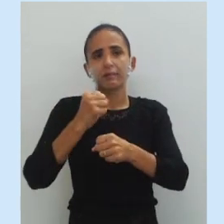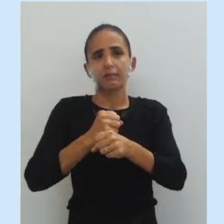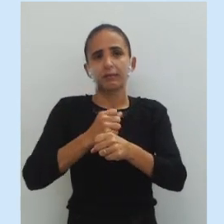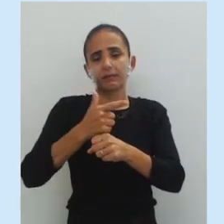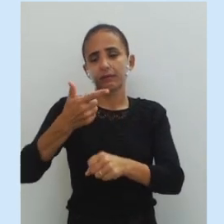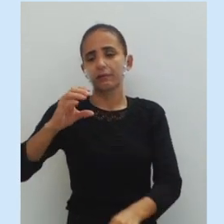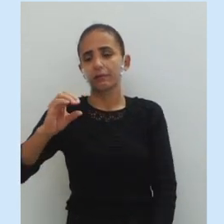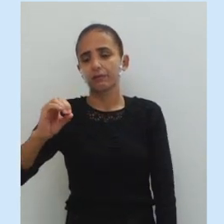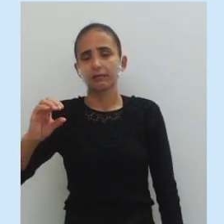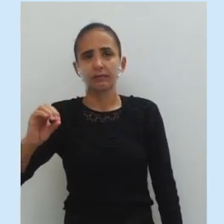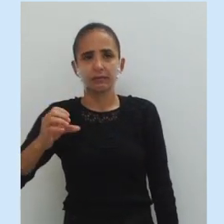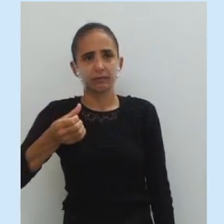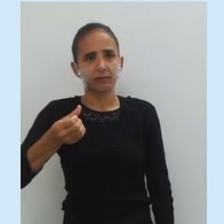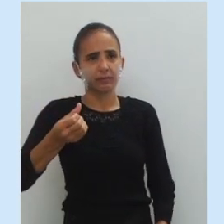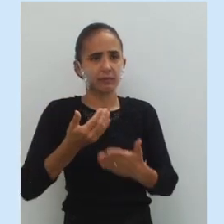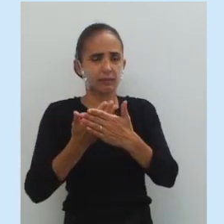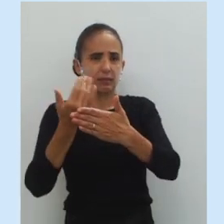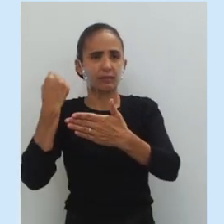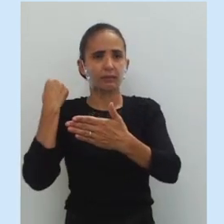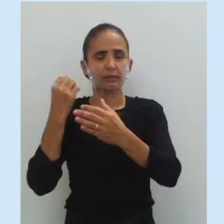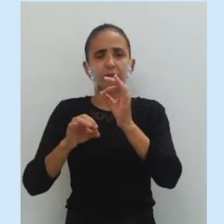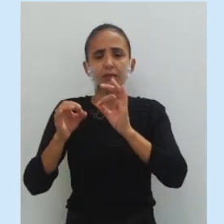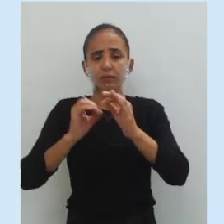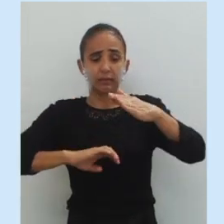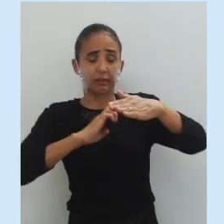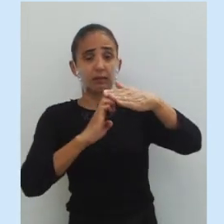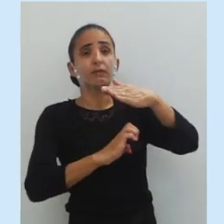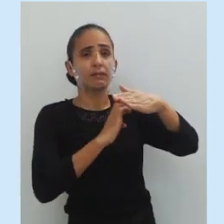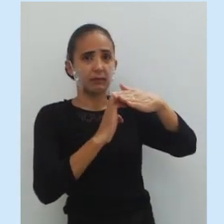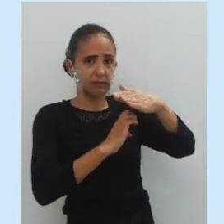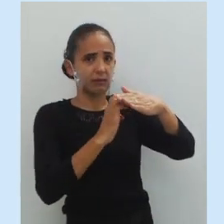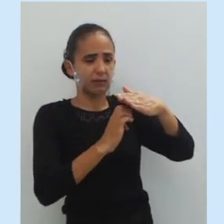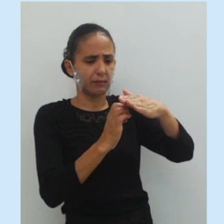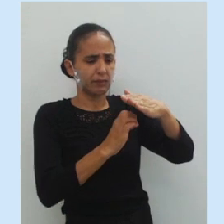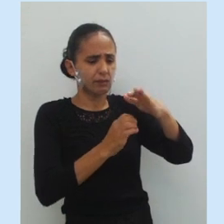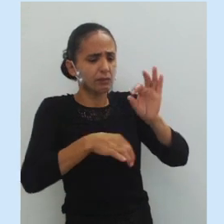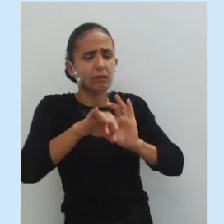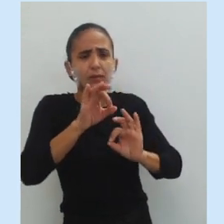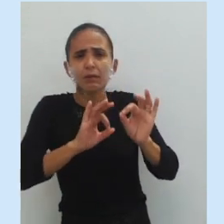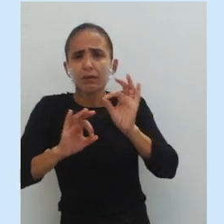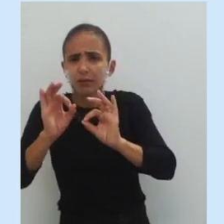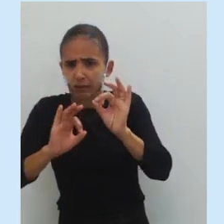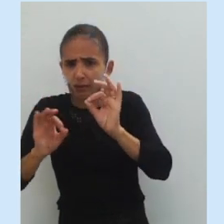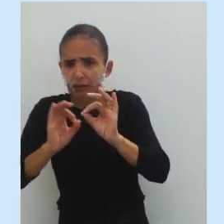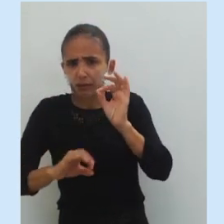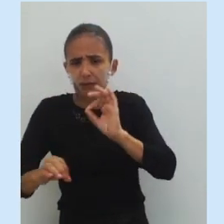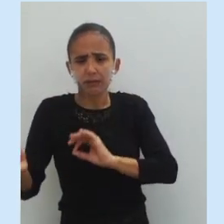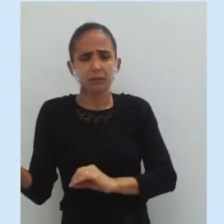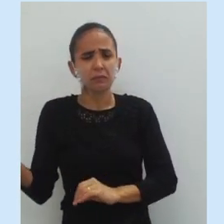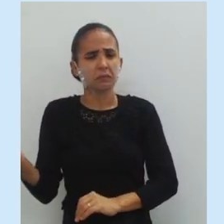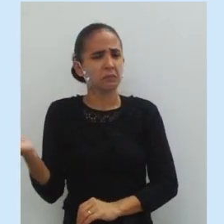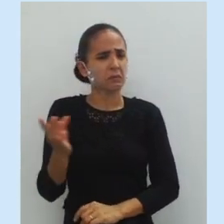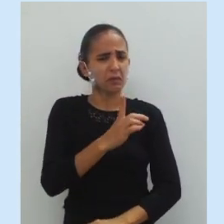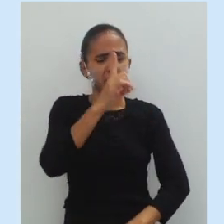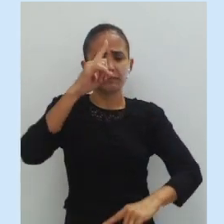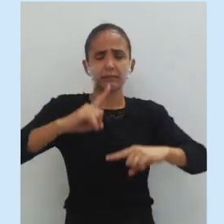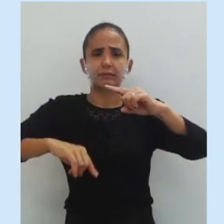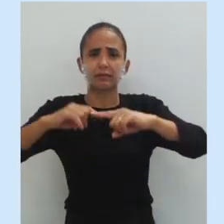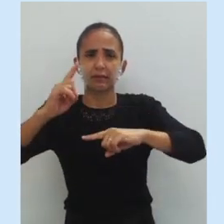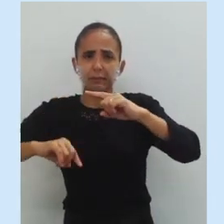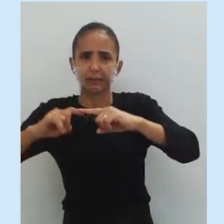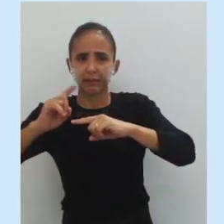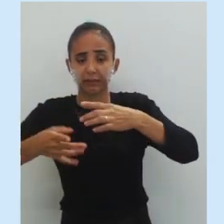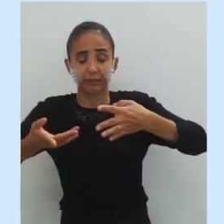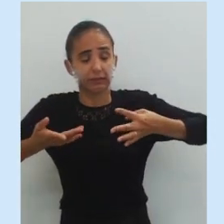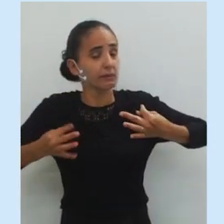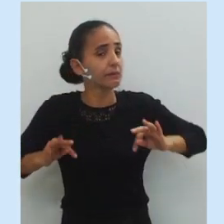2006, no momento em que uma empresa está introduzindo novos produtos,